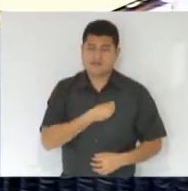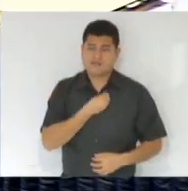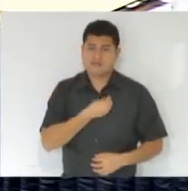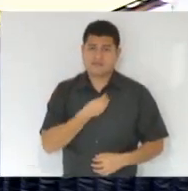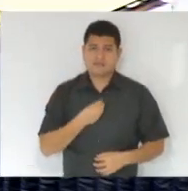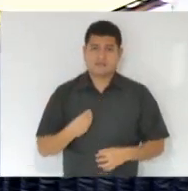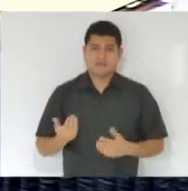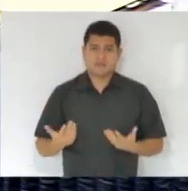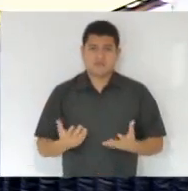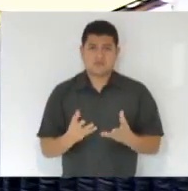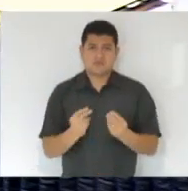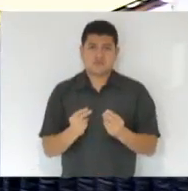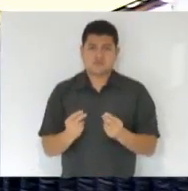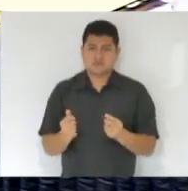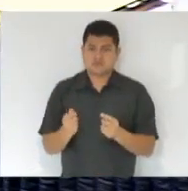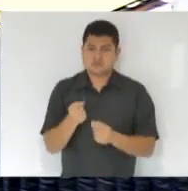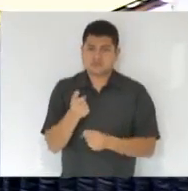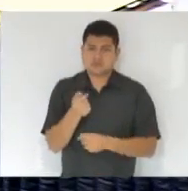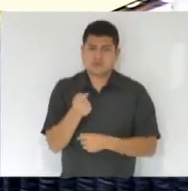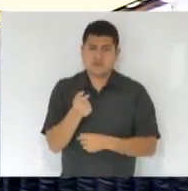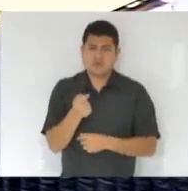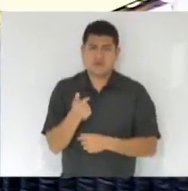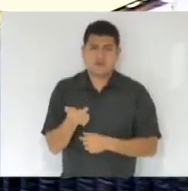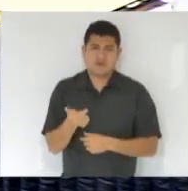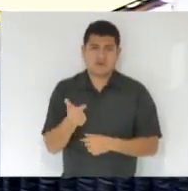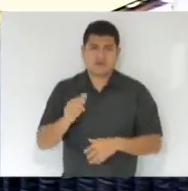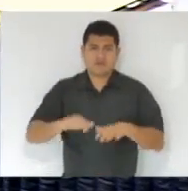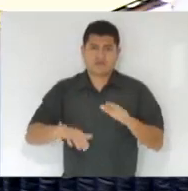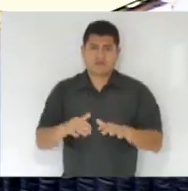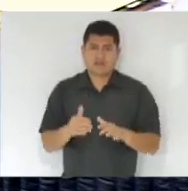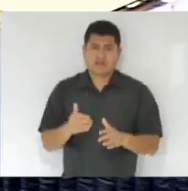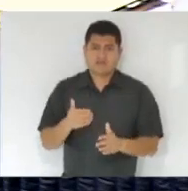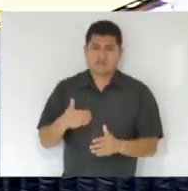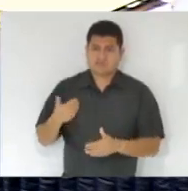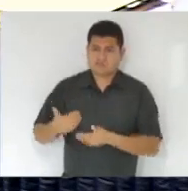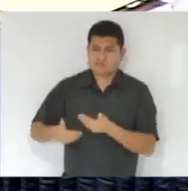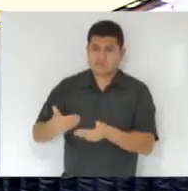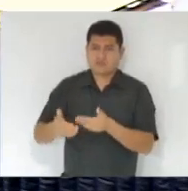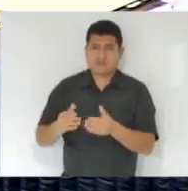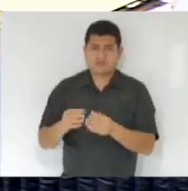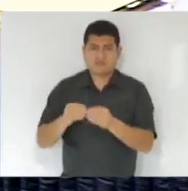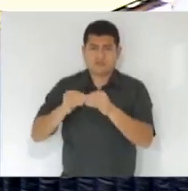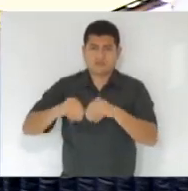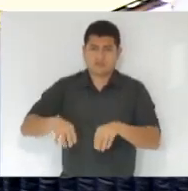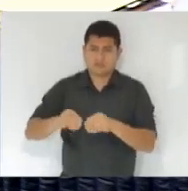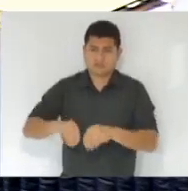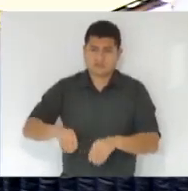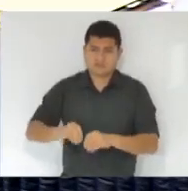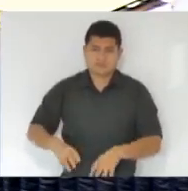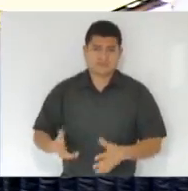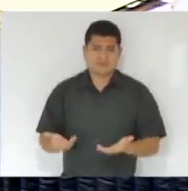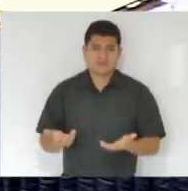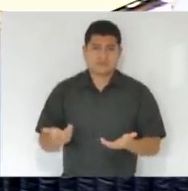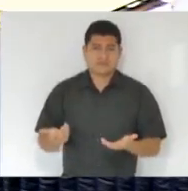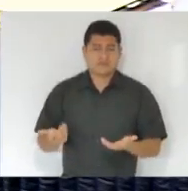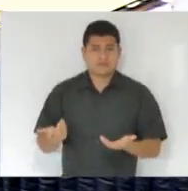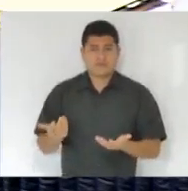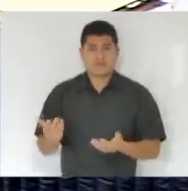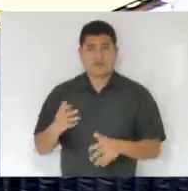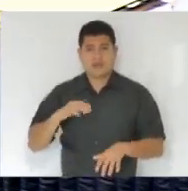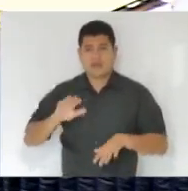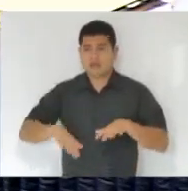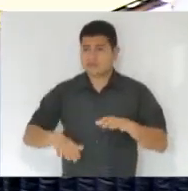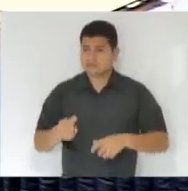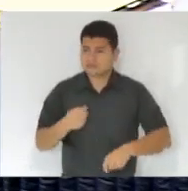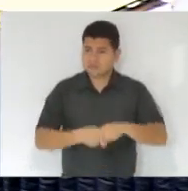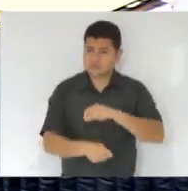muito pequeno, que cada vez mais vai se deteriorando, é bom que uma administração, que